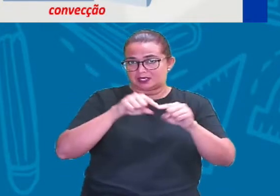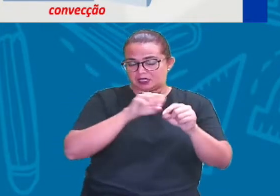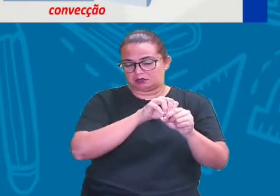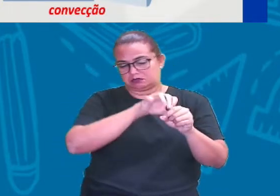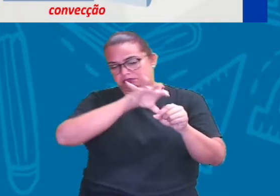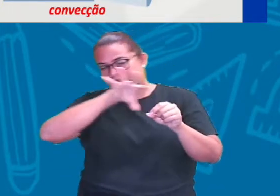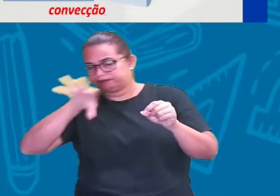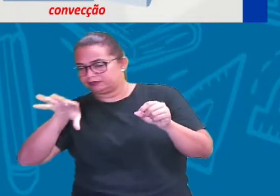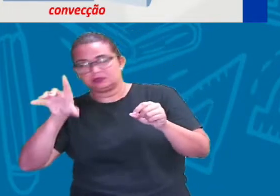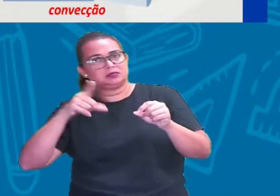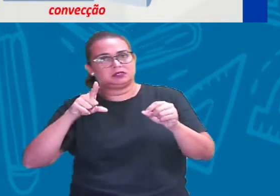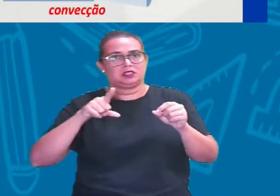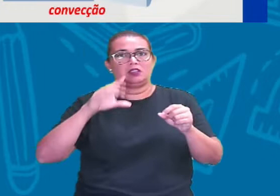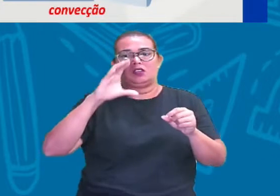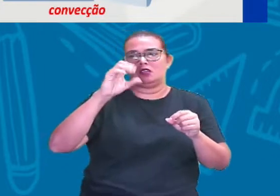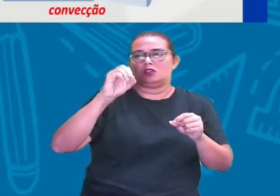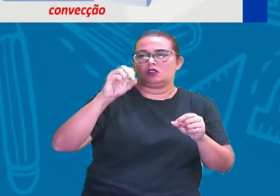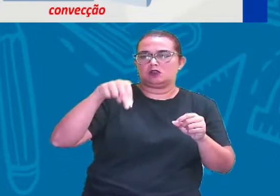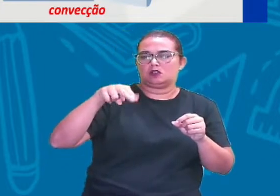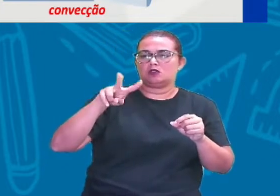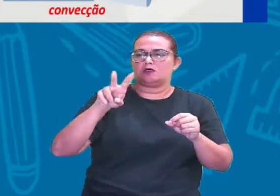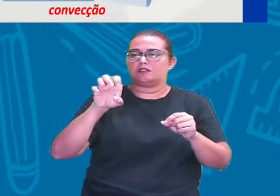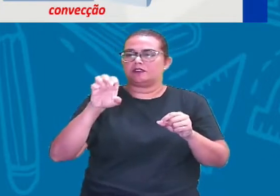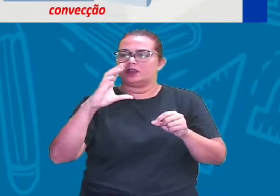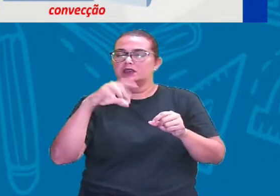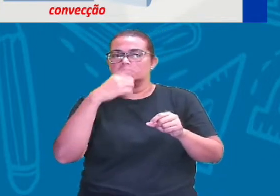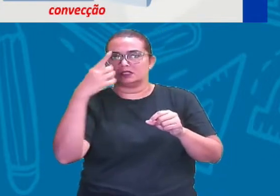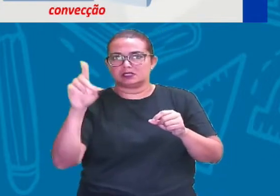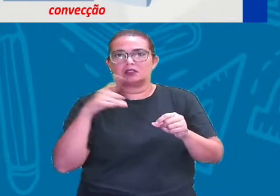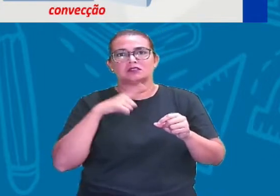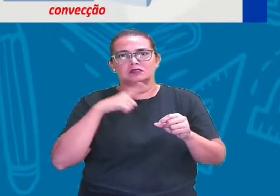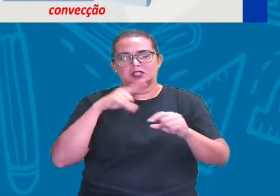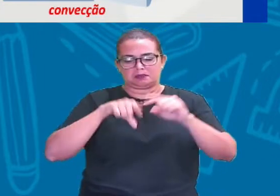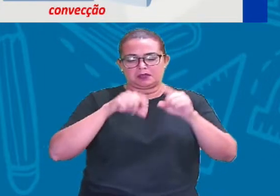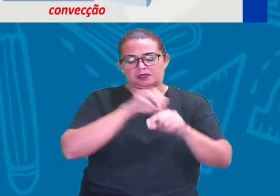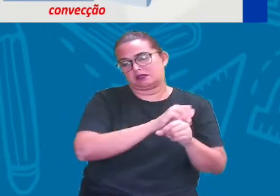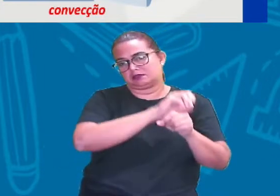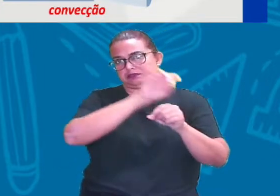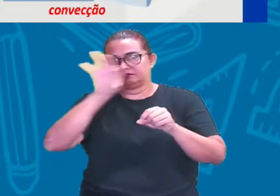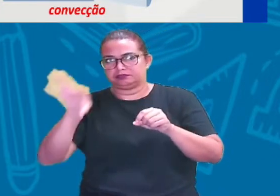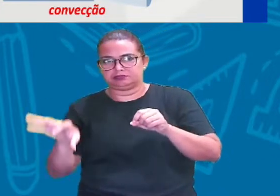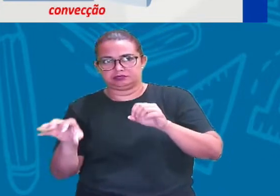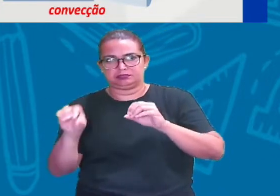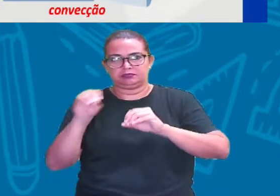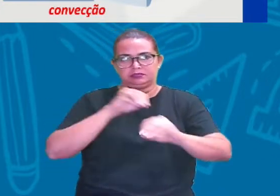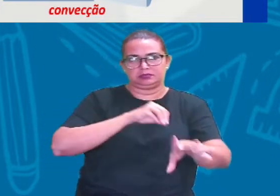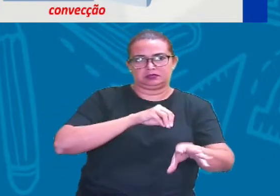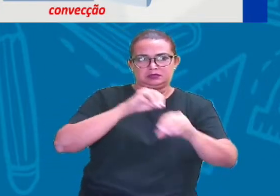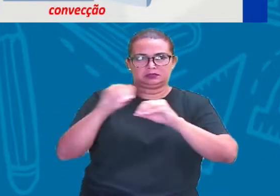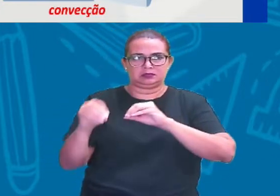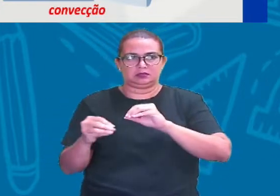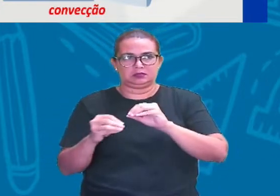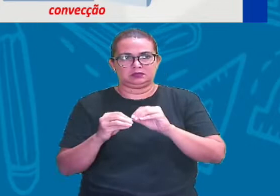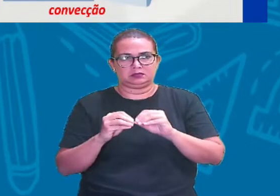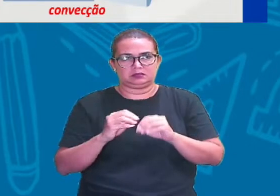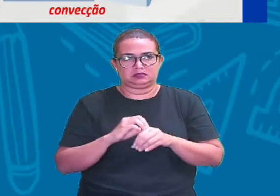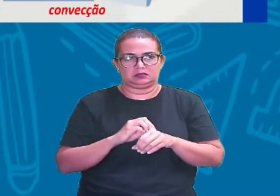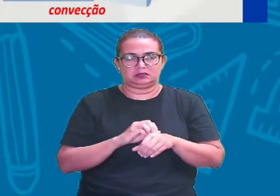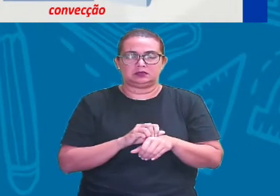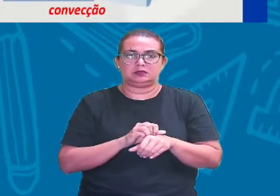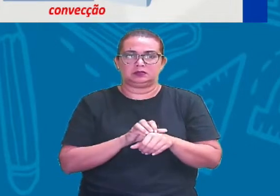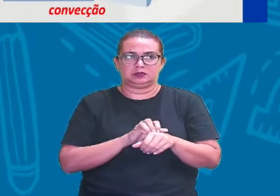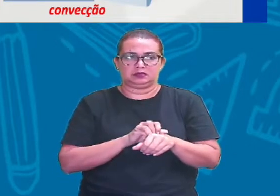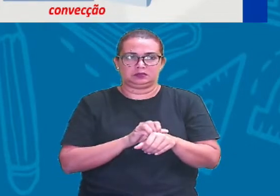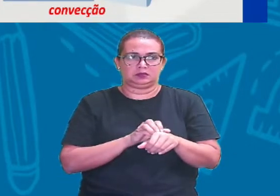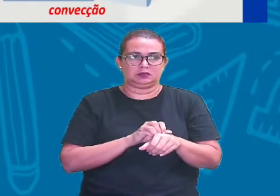há transporte de matéria. Havendo o que? Portanto, uma locomoção das substâncias, o fluido,